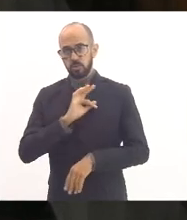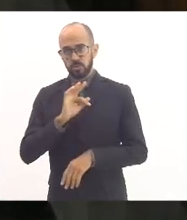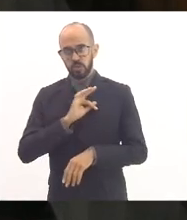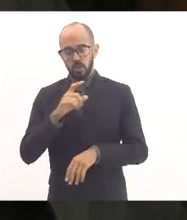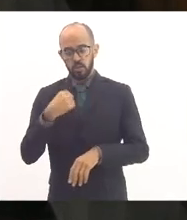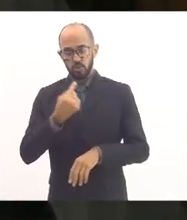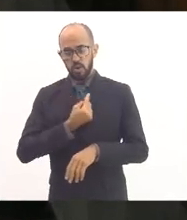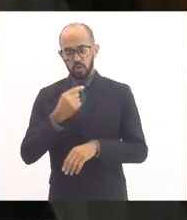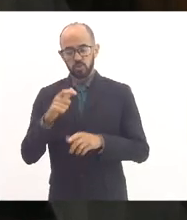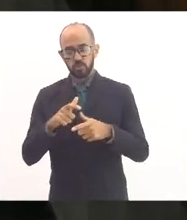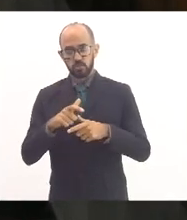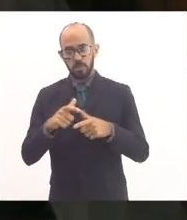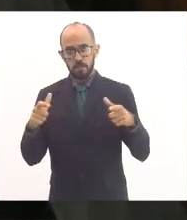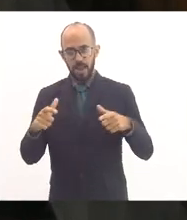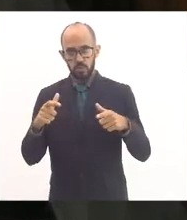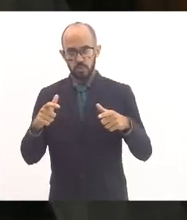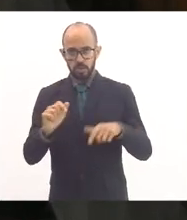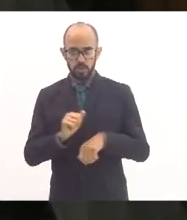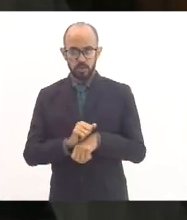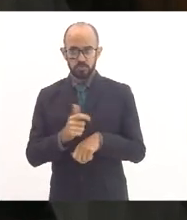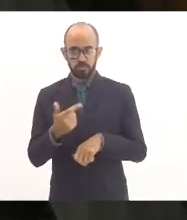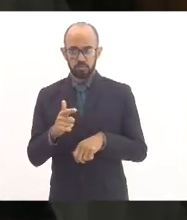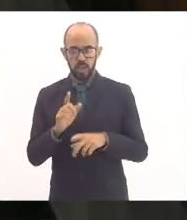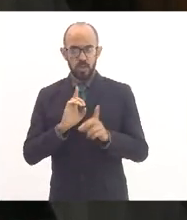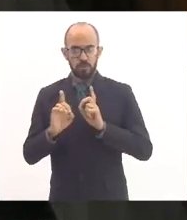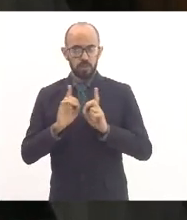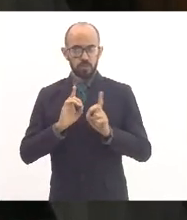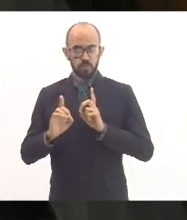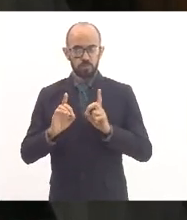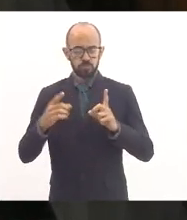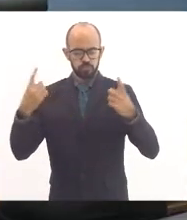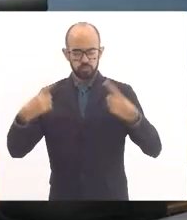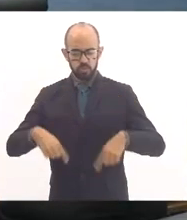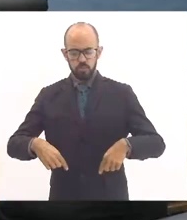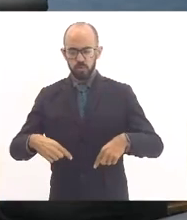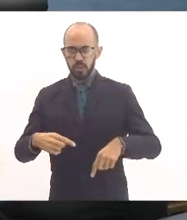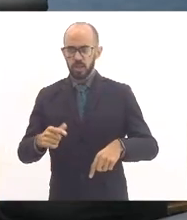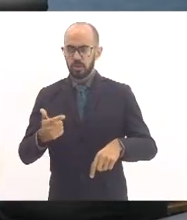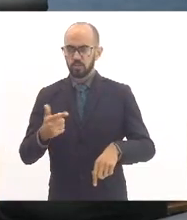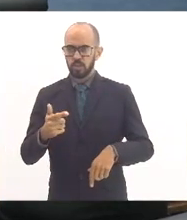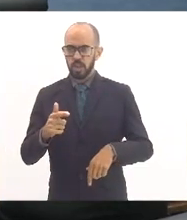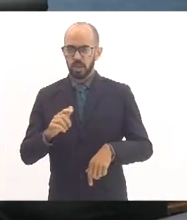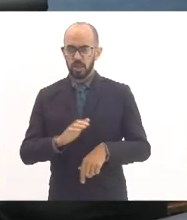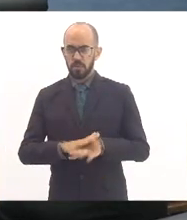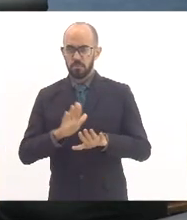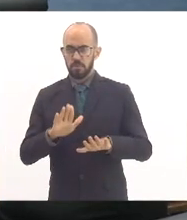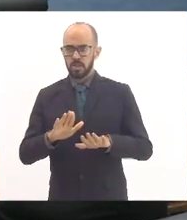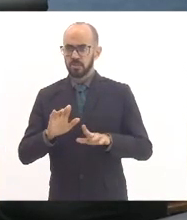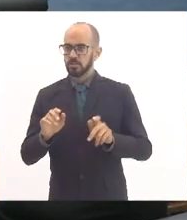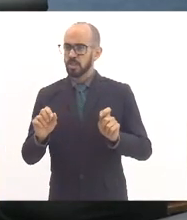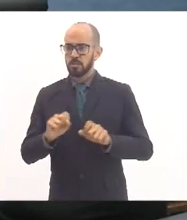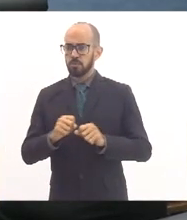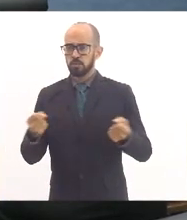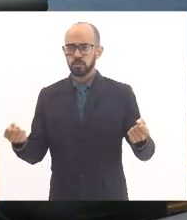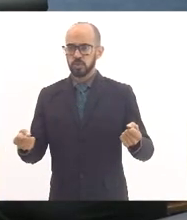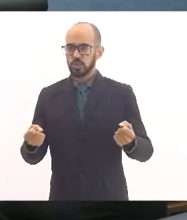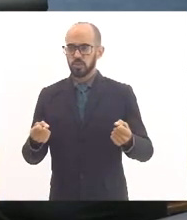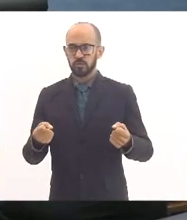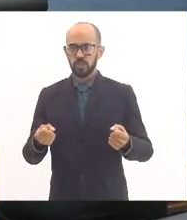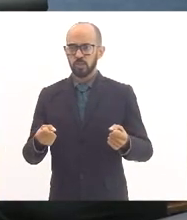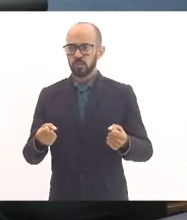majoritários não há disputa de classe aqui seu amigo dos Delegados mas não há como ter essa